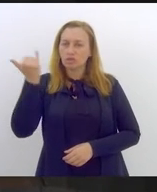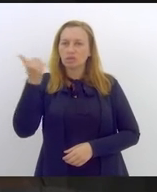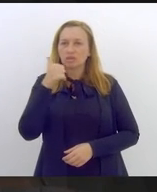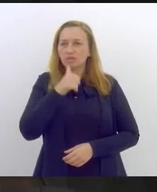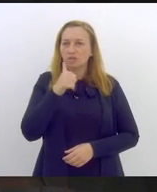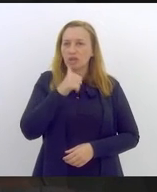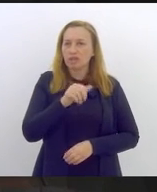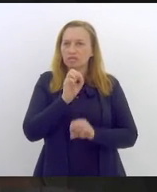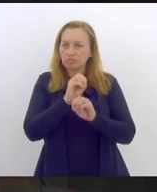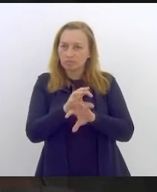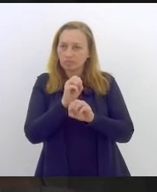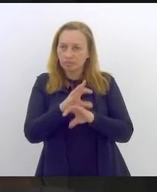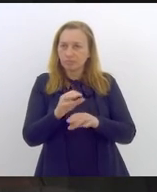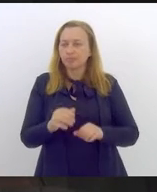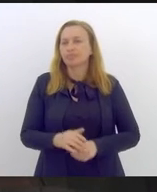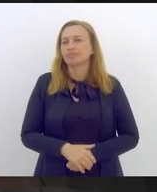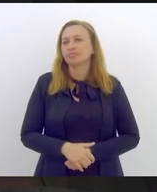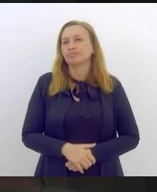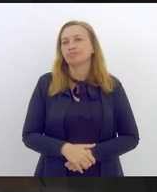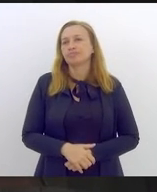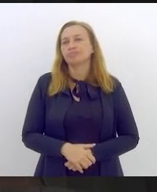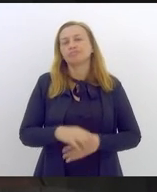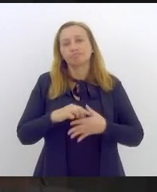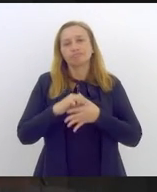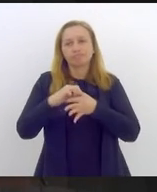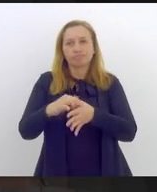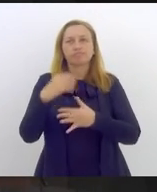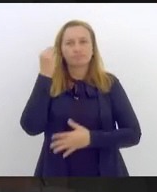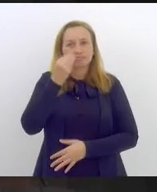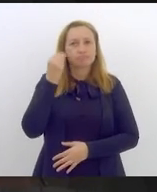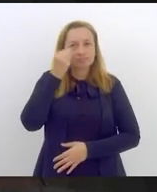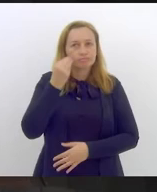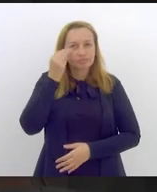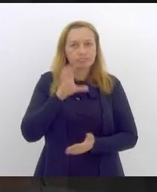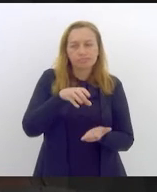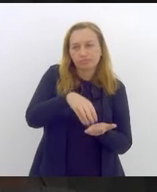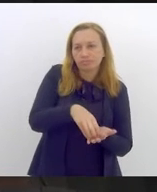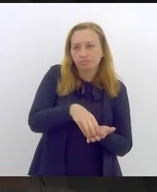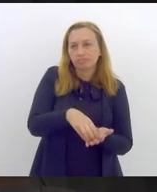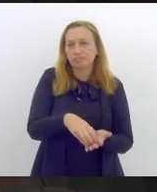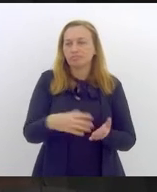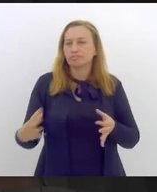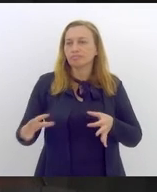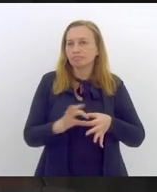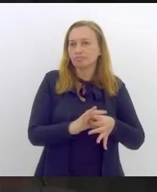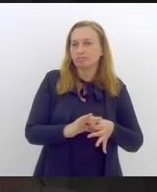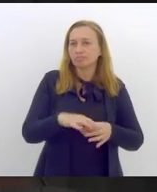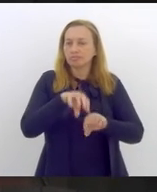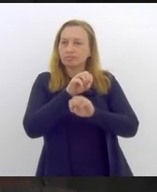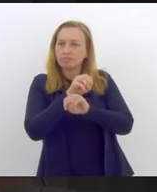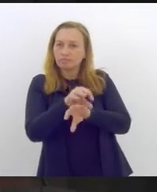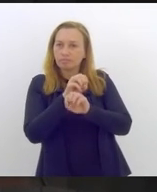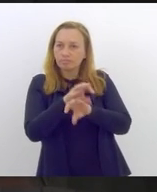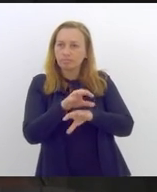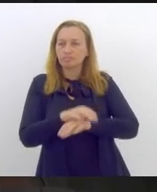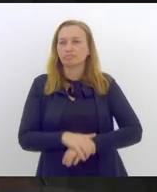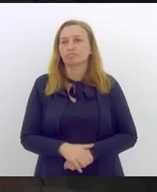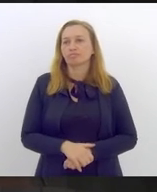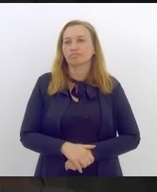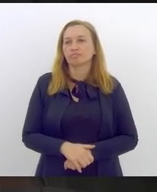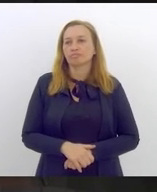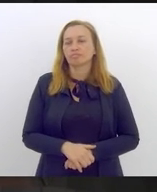educadoras que com ele eh lideraram a experiência dos centros integrados de educação pública Além disso